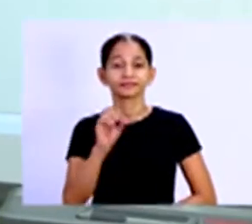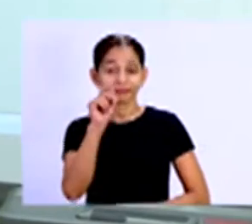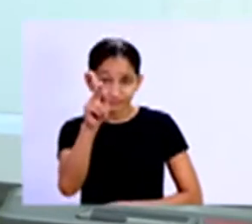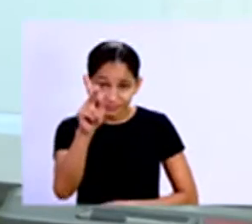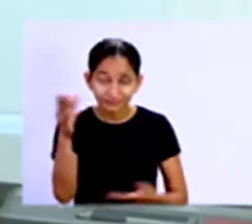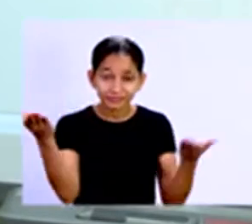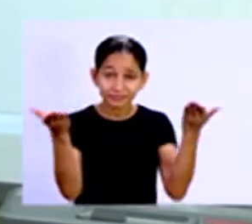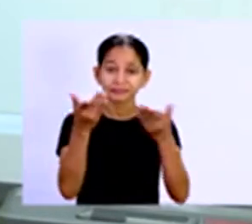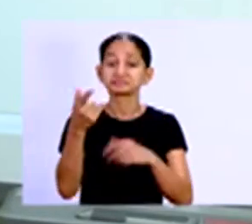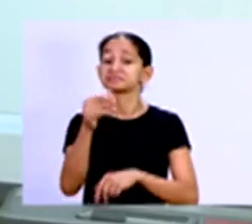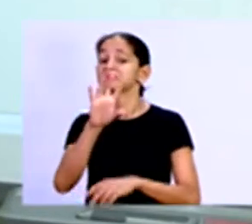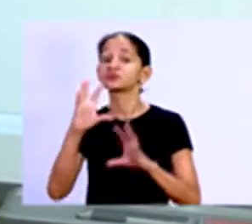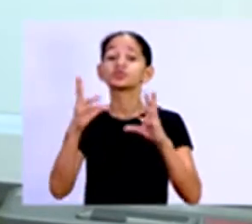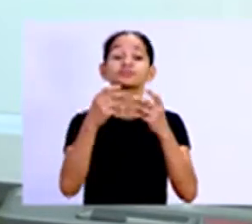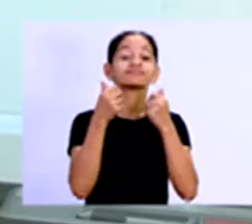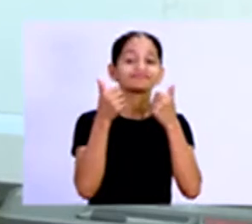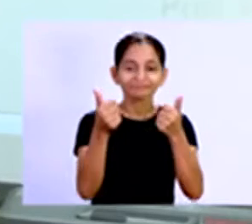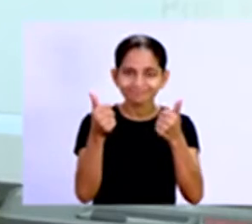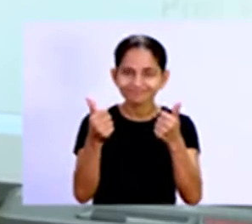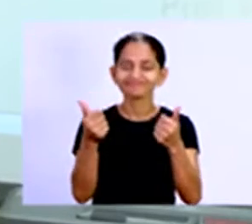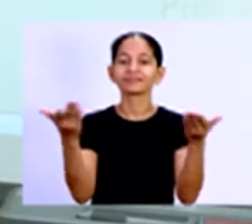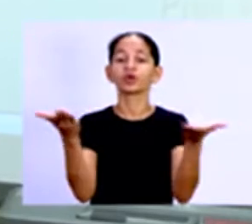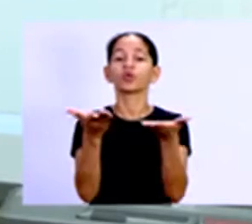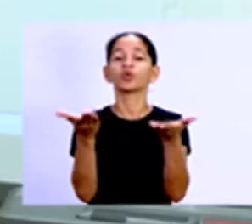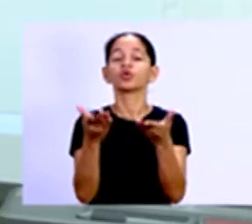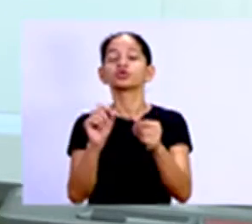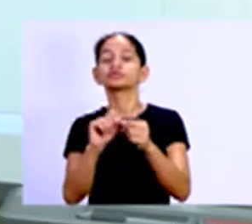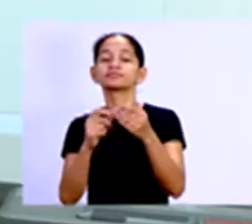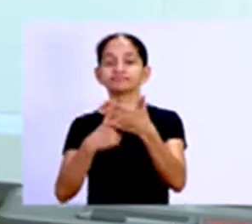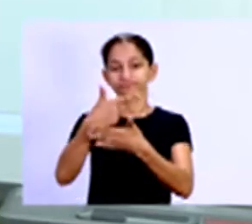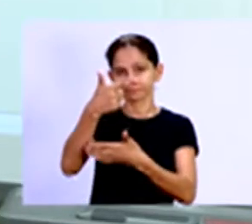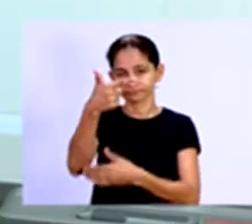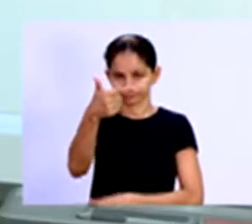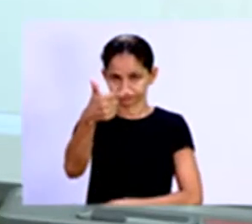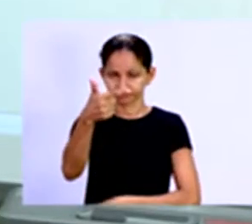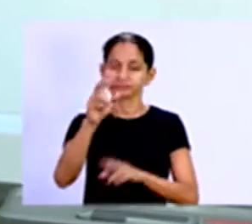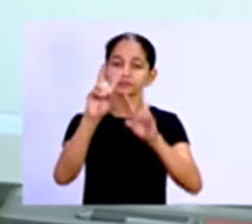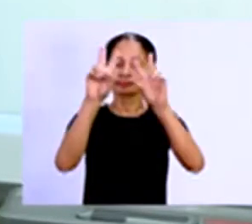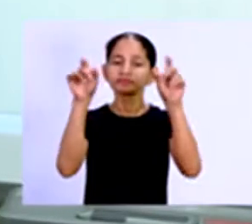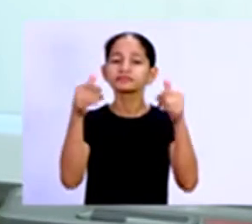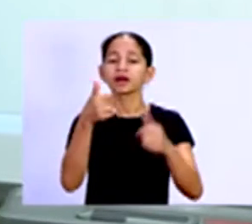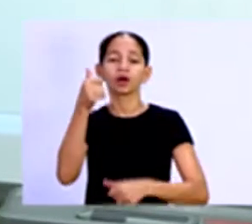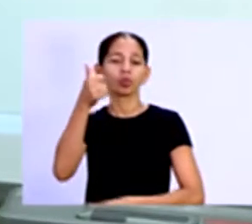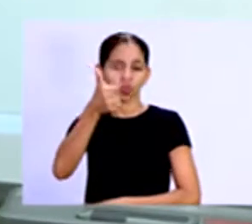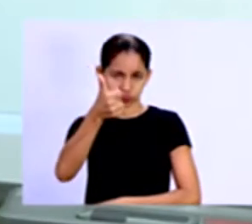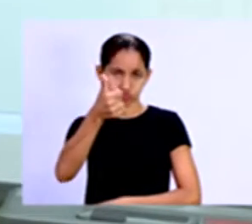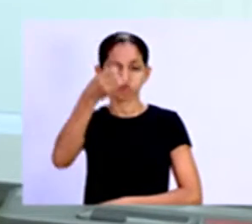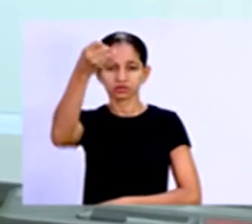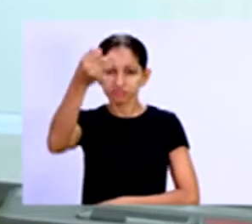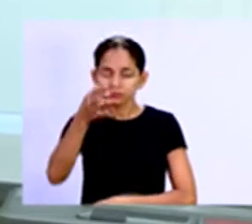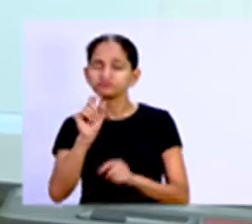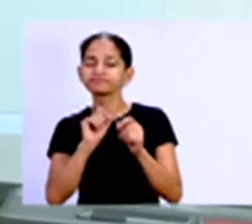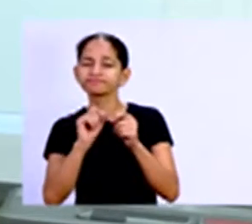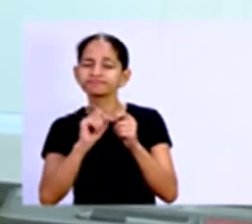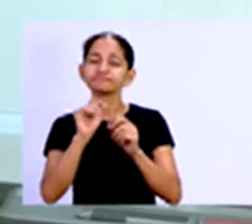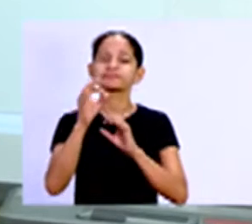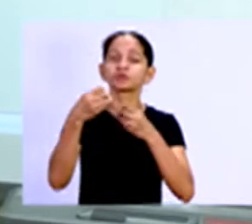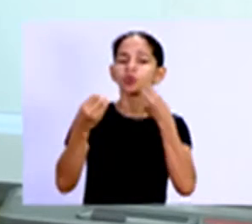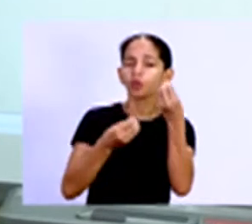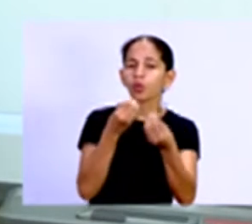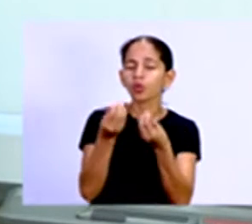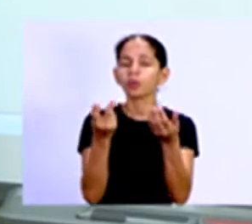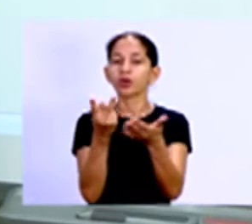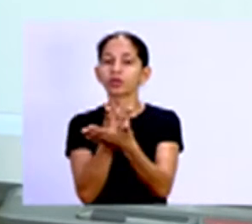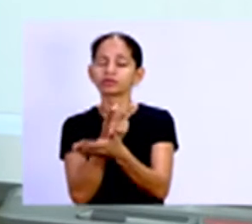Ok, espero que seja tudo bem com você. Hoje estaremos na nossa unidade 2. Enquanto na unidade 1 trabalhamos efetivamente como ocorre o